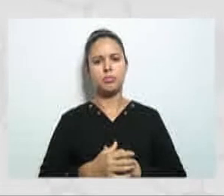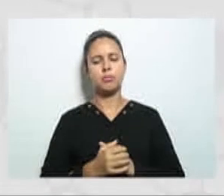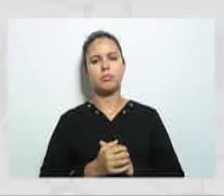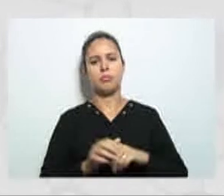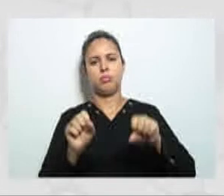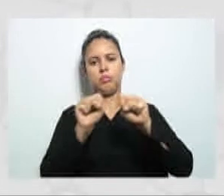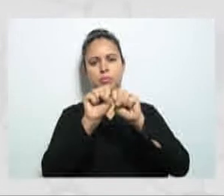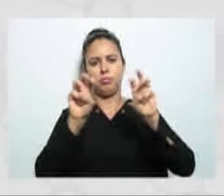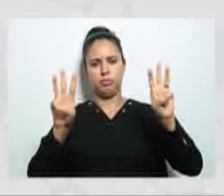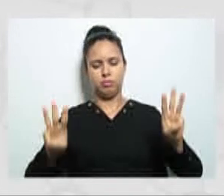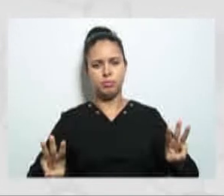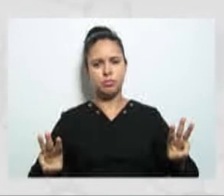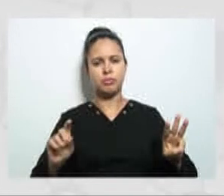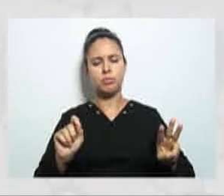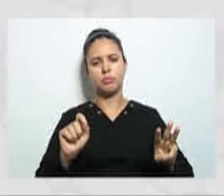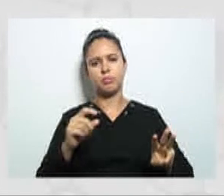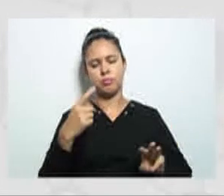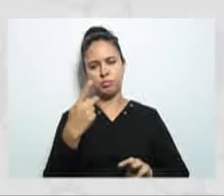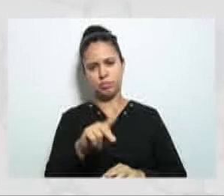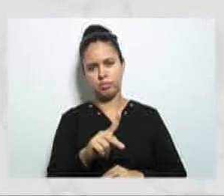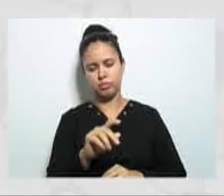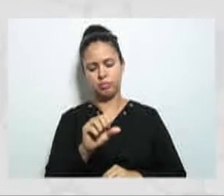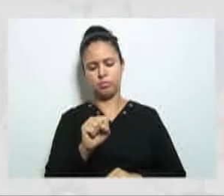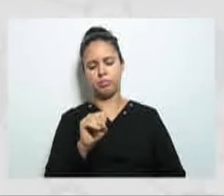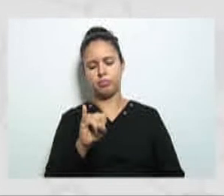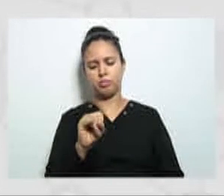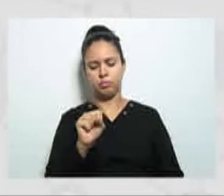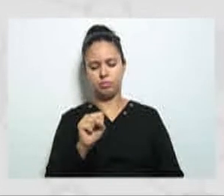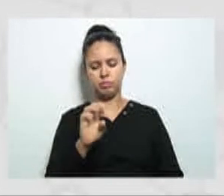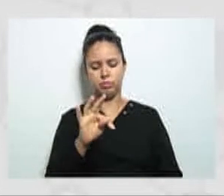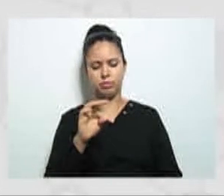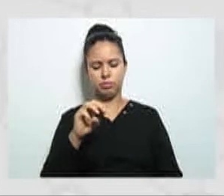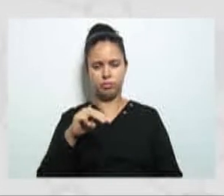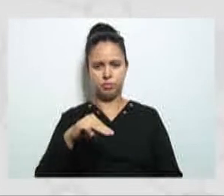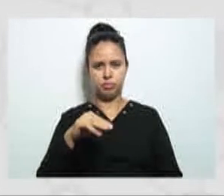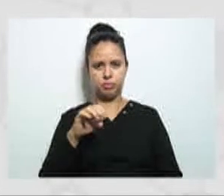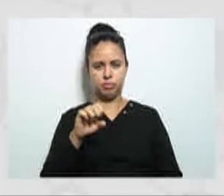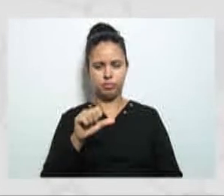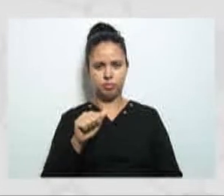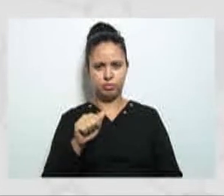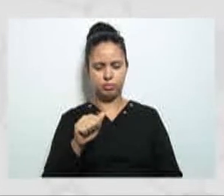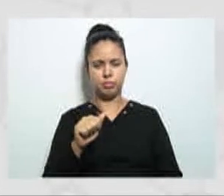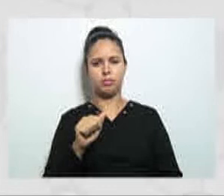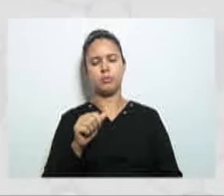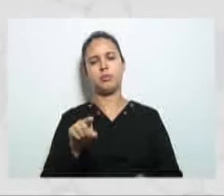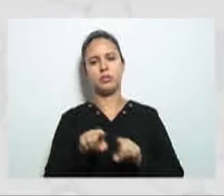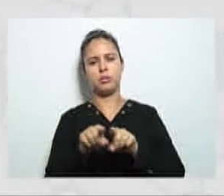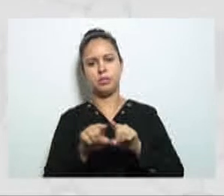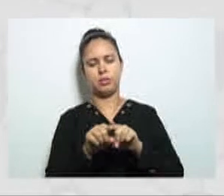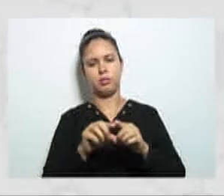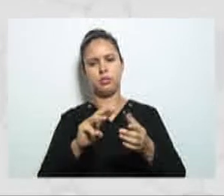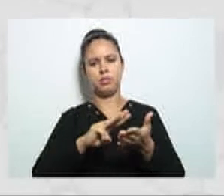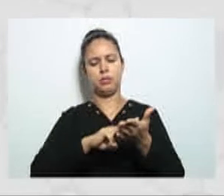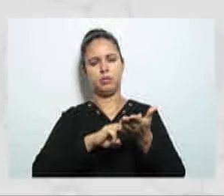software. Próprio sistema operacional. Editores de texto, aí entra o nosso Word, tá?